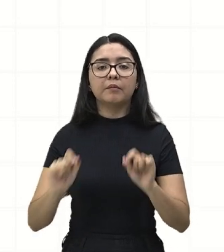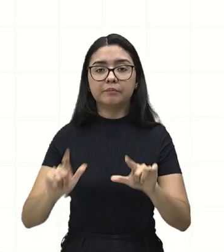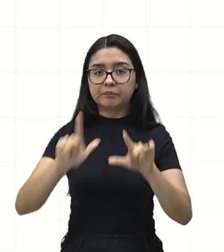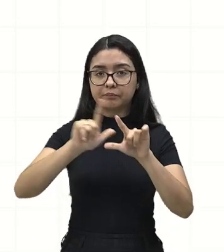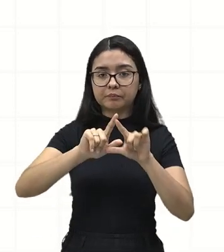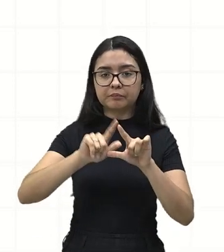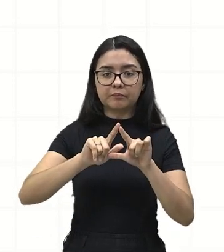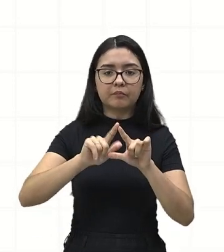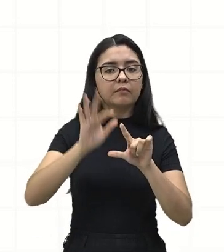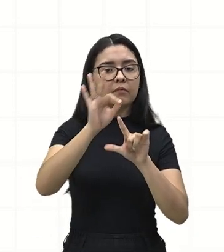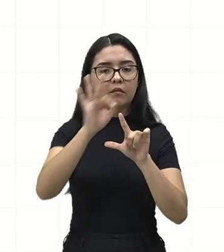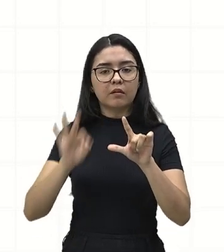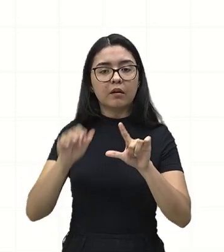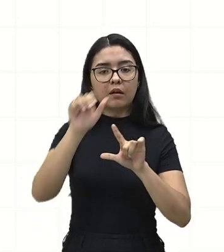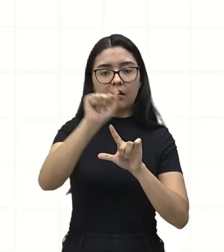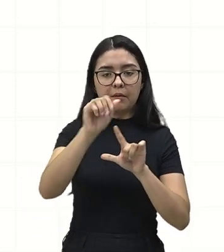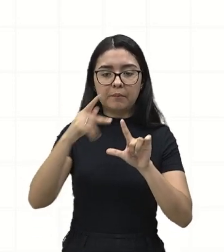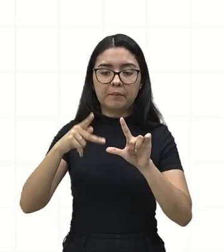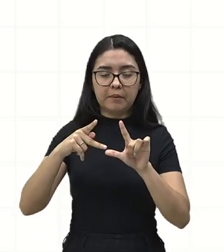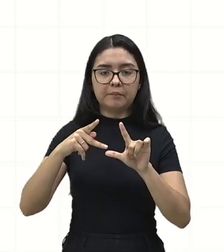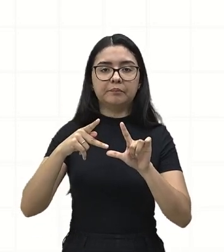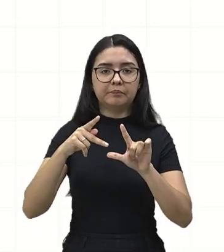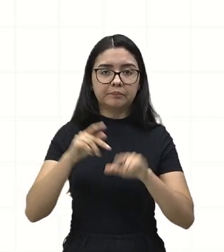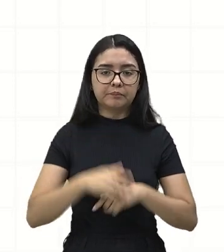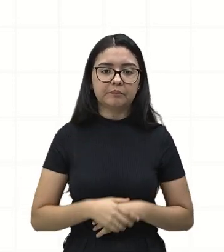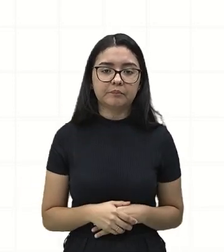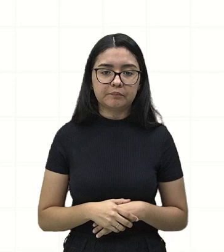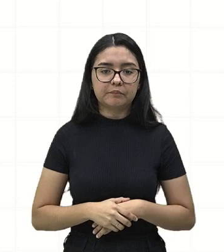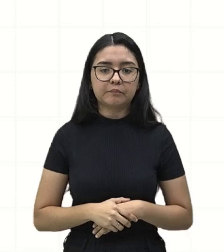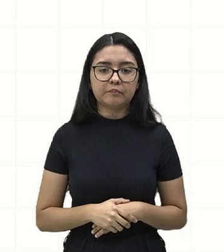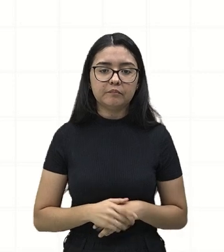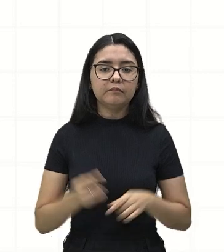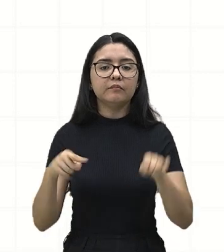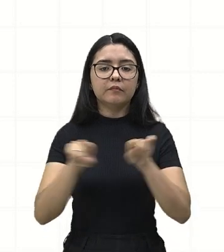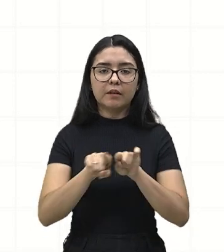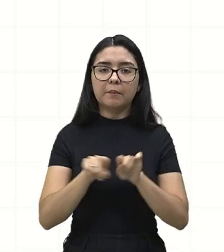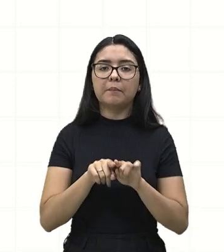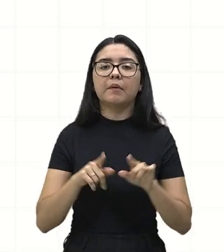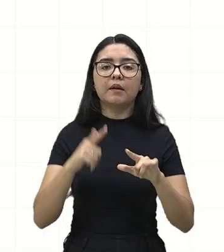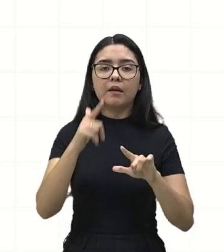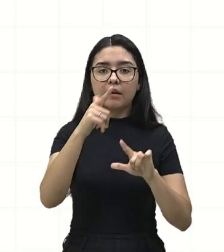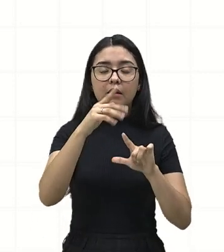distância de A até P, estará para a distância de P até